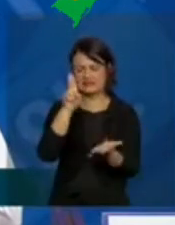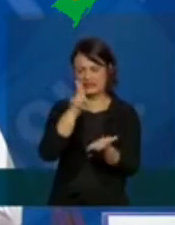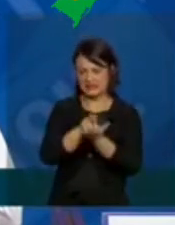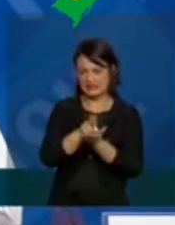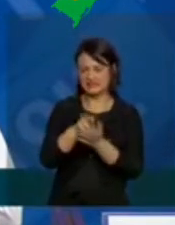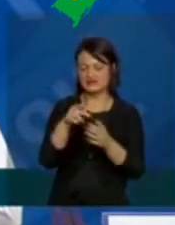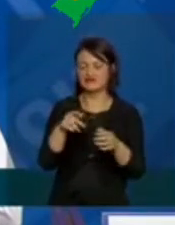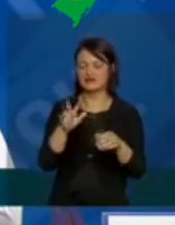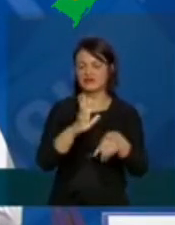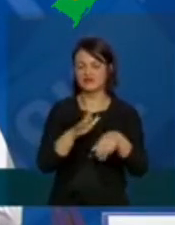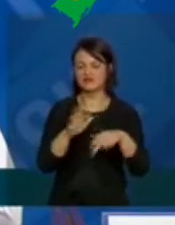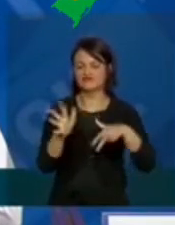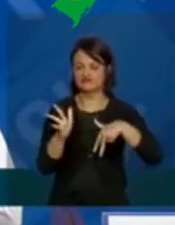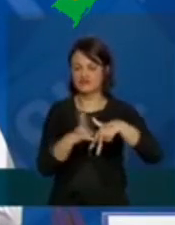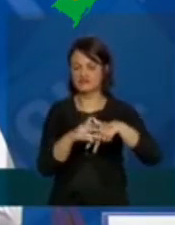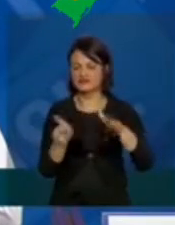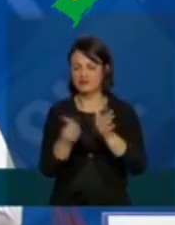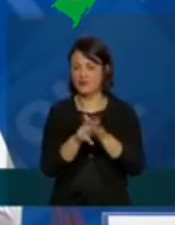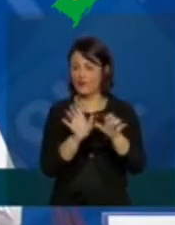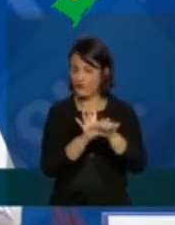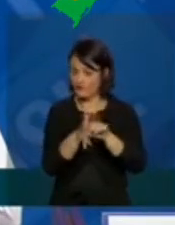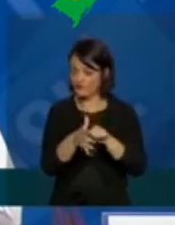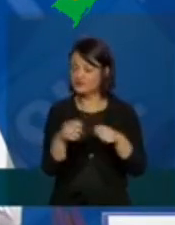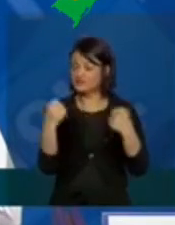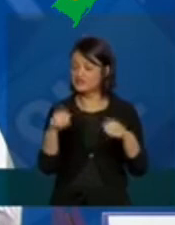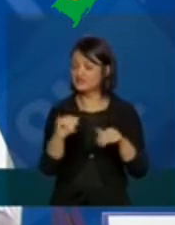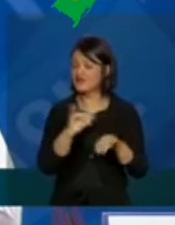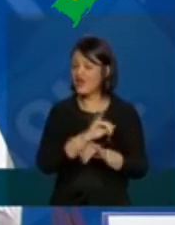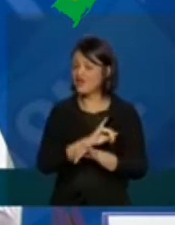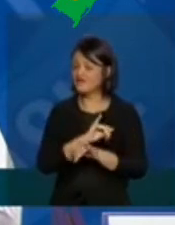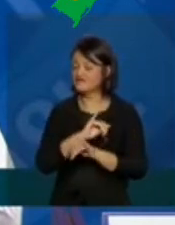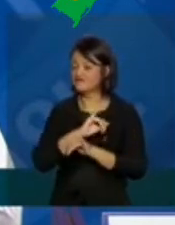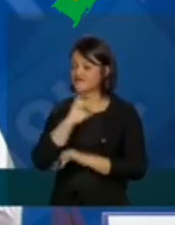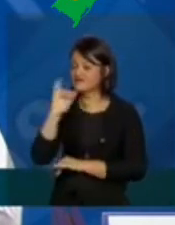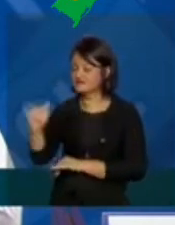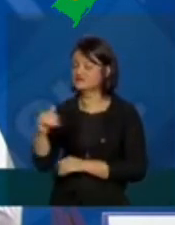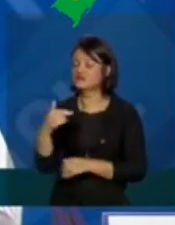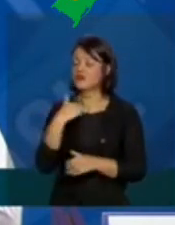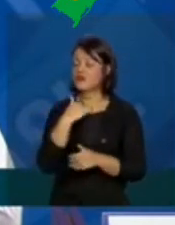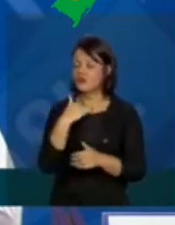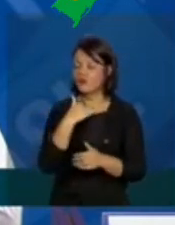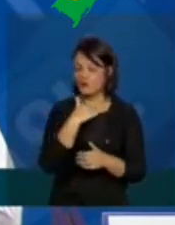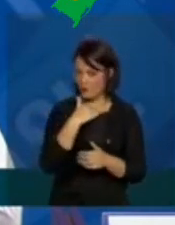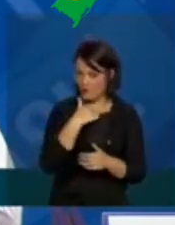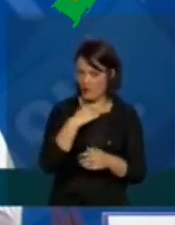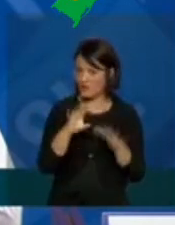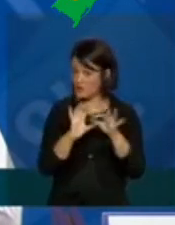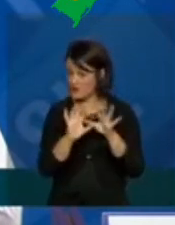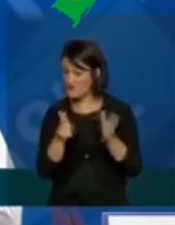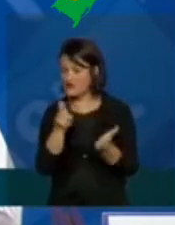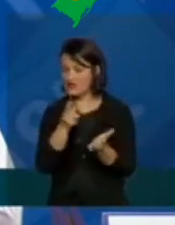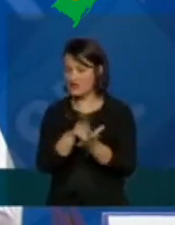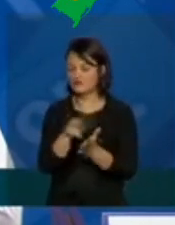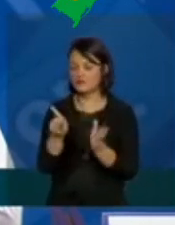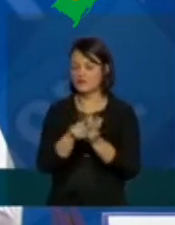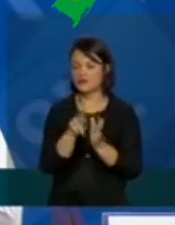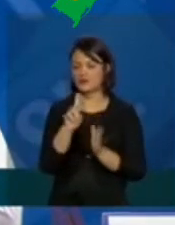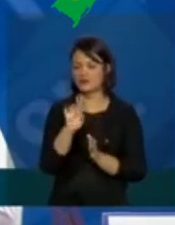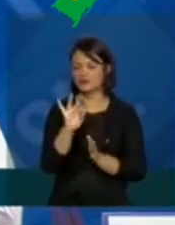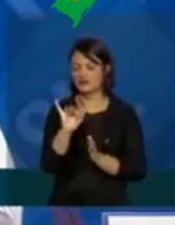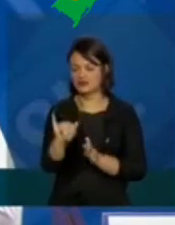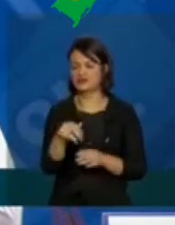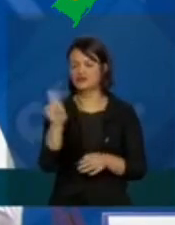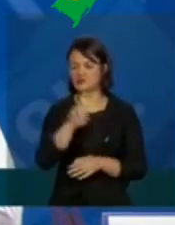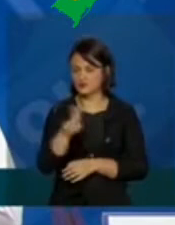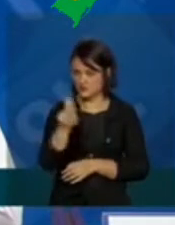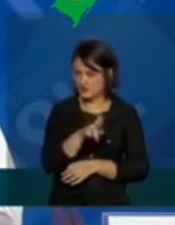com Covid devem informar a disponibilidade dos leitos de UTI, os leitos que estão sendo